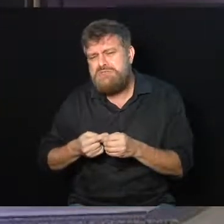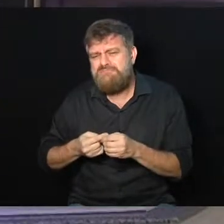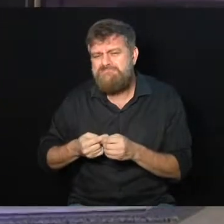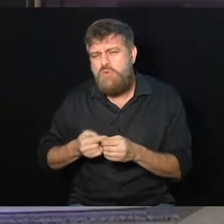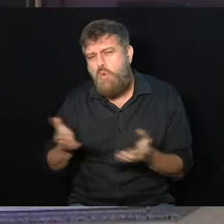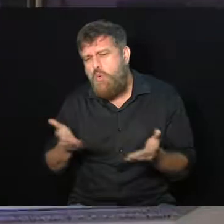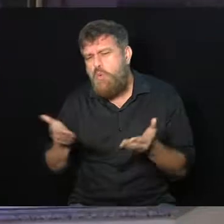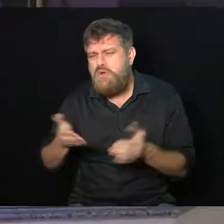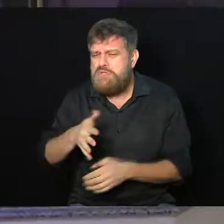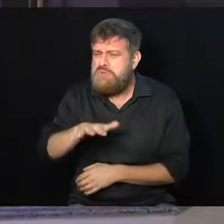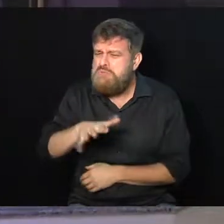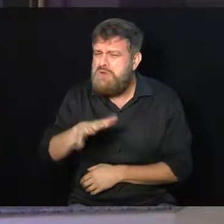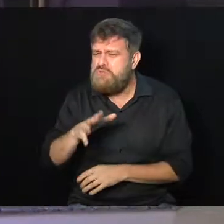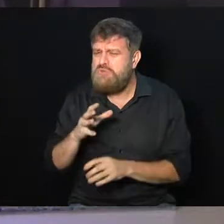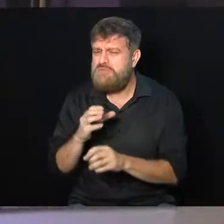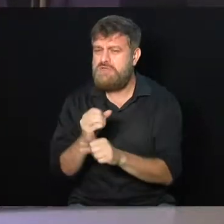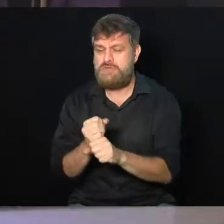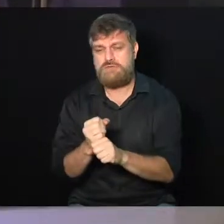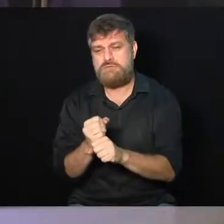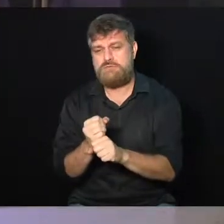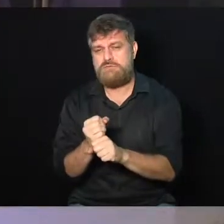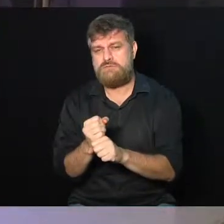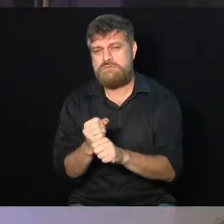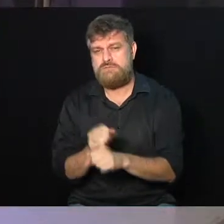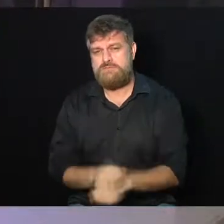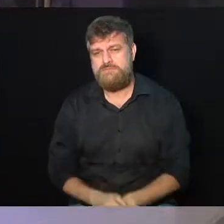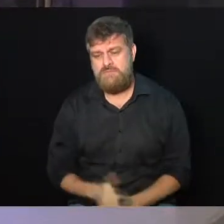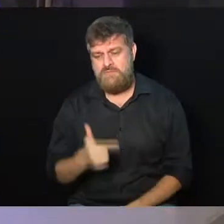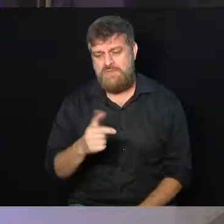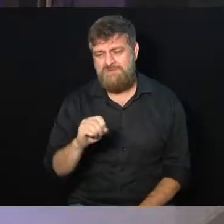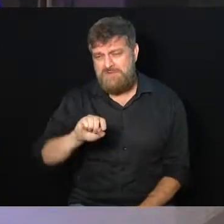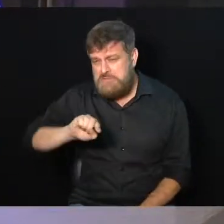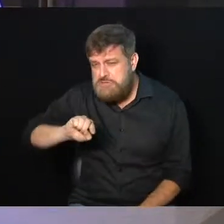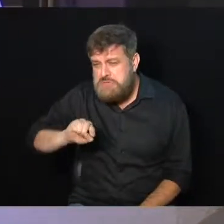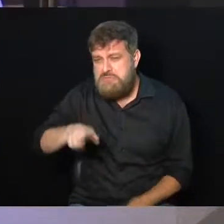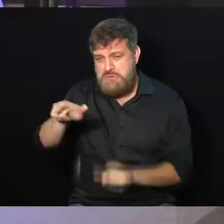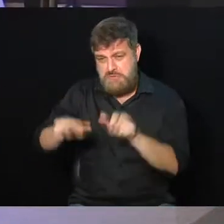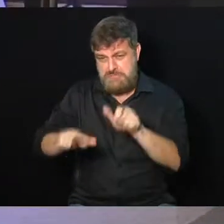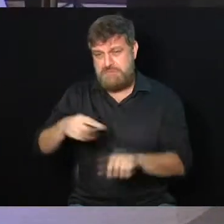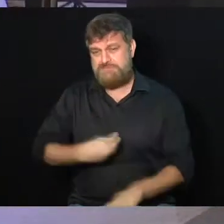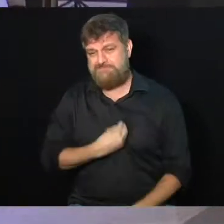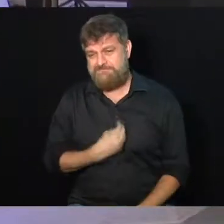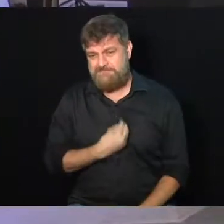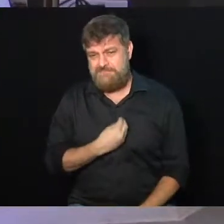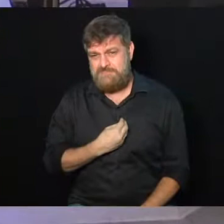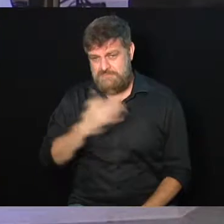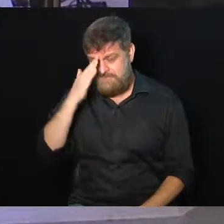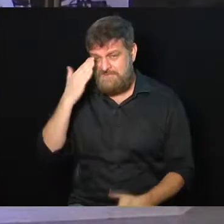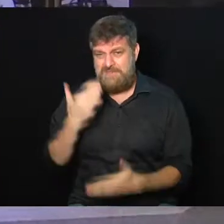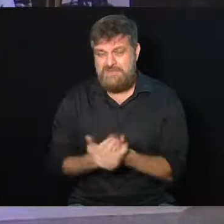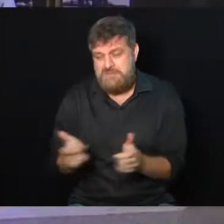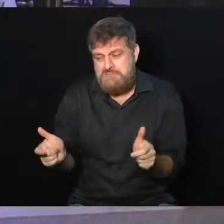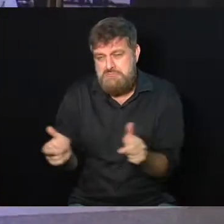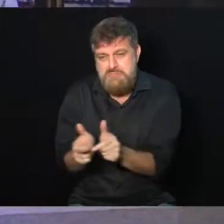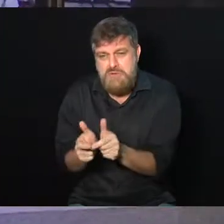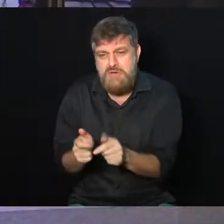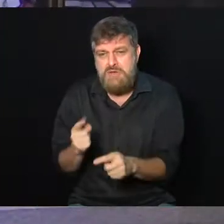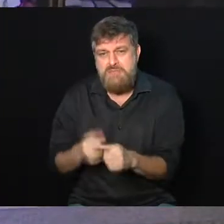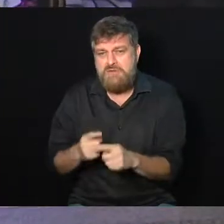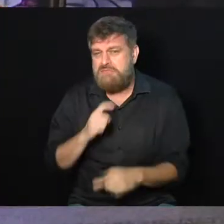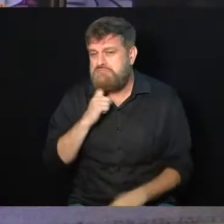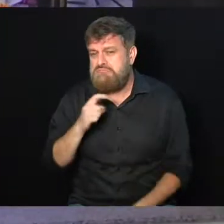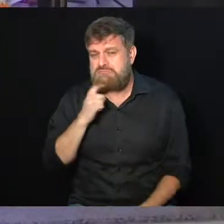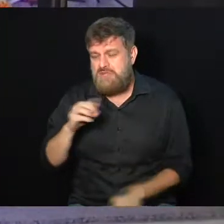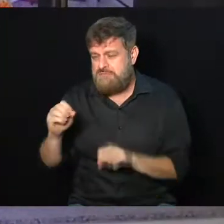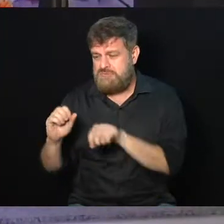ter no máximo 20 mil habitantes. Acredito que menos, porque quase ninguém fica